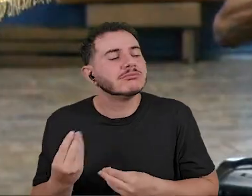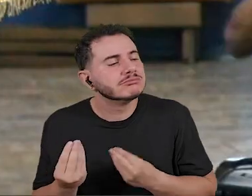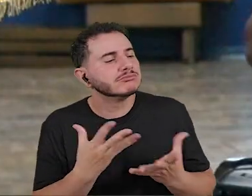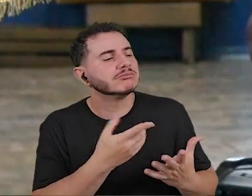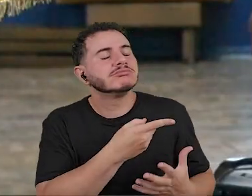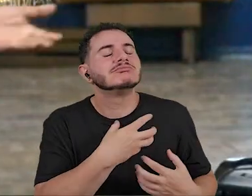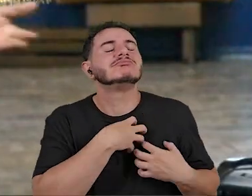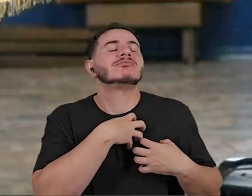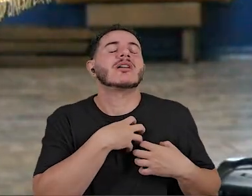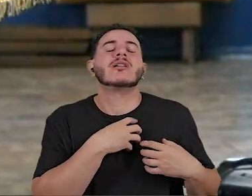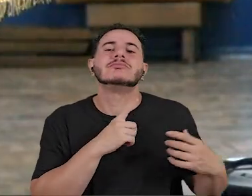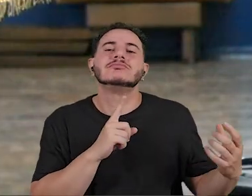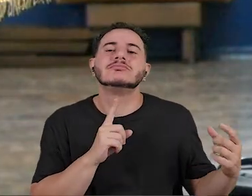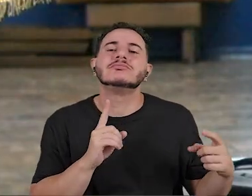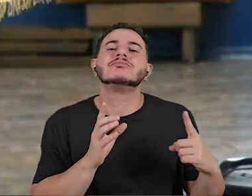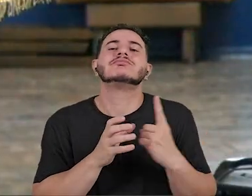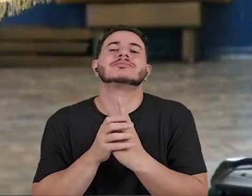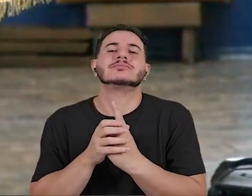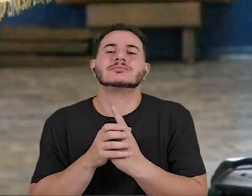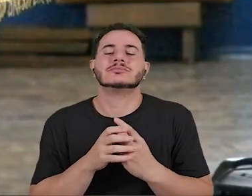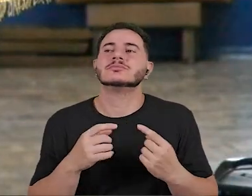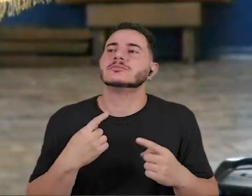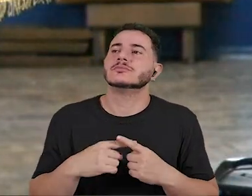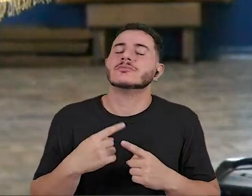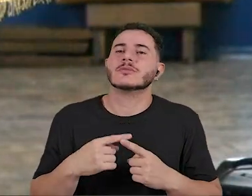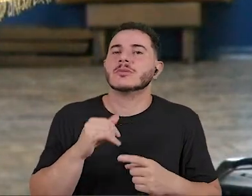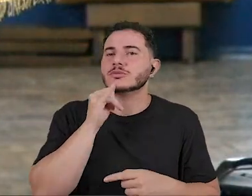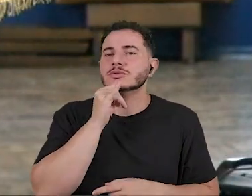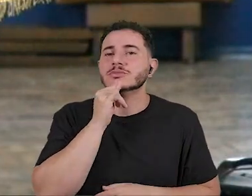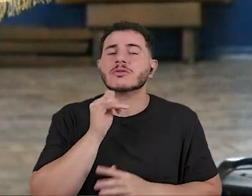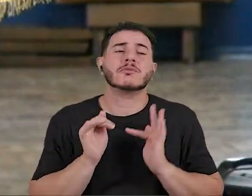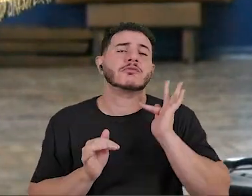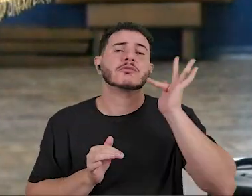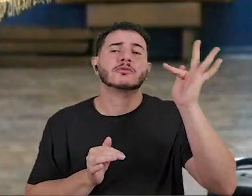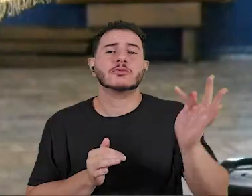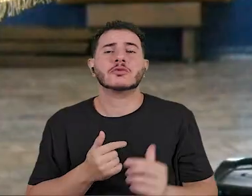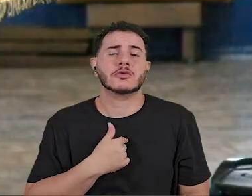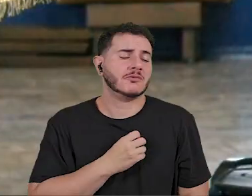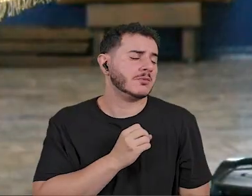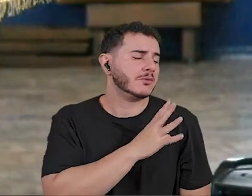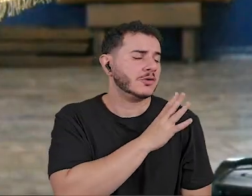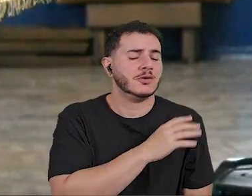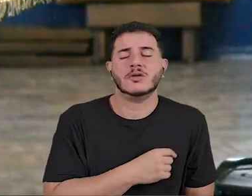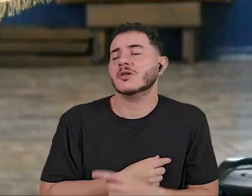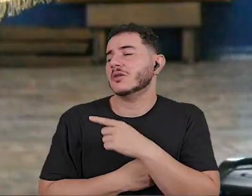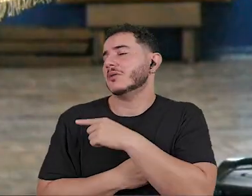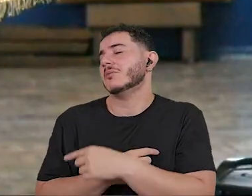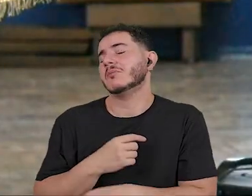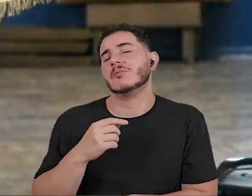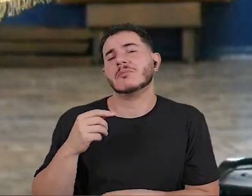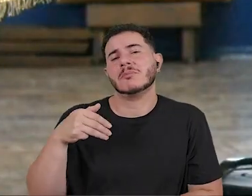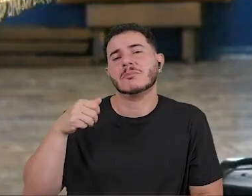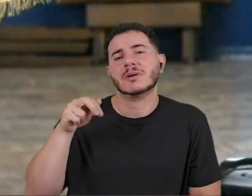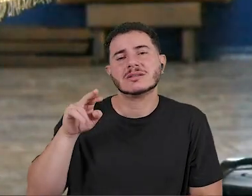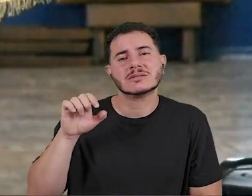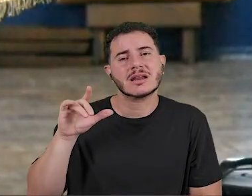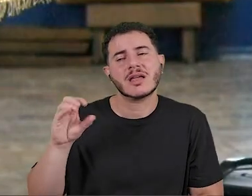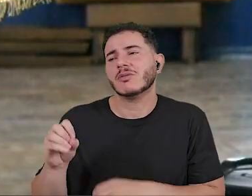mestre Marcelo vai embora, né? Maurício vai embora, todos nós aqui vamos embora. E aí, o que legado a gente vai